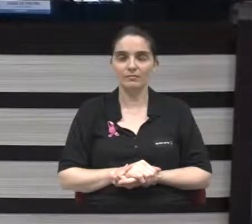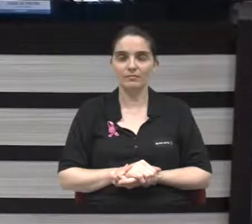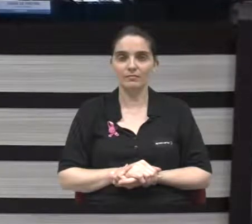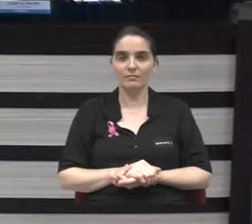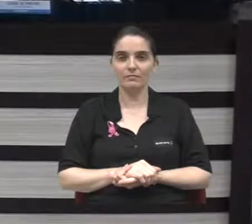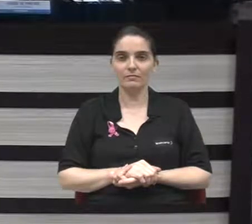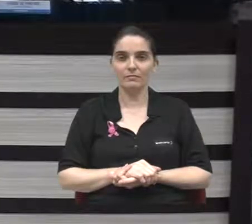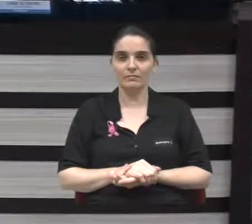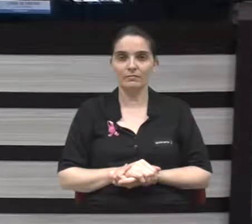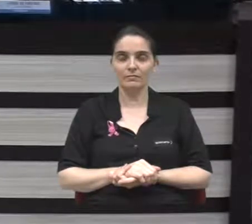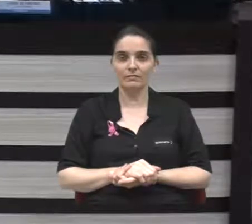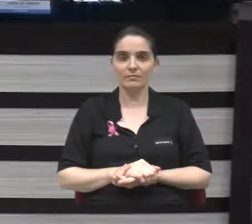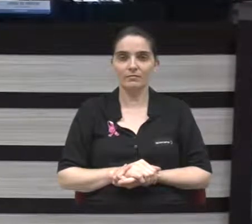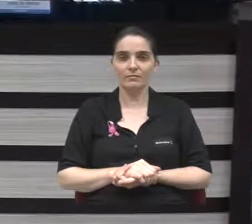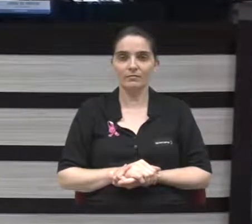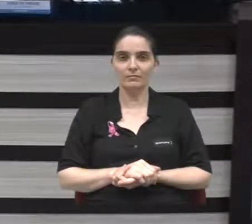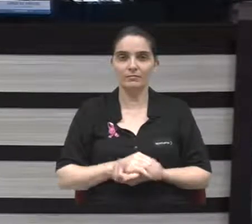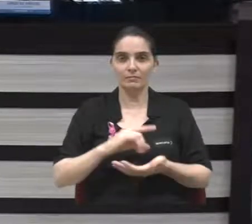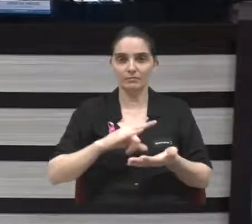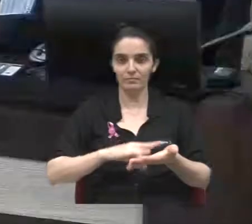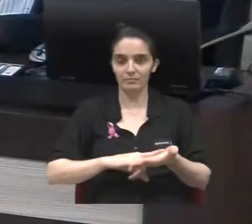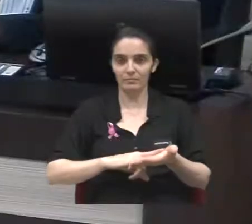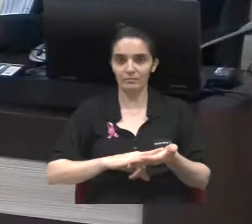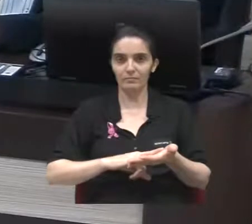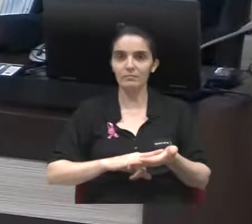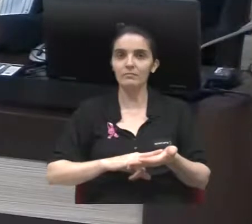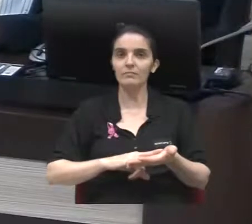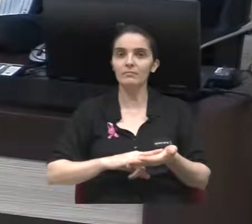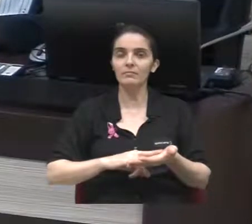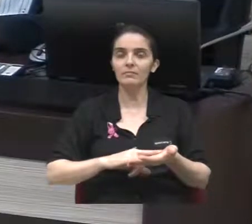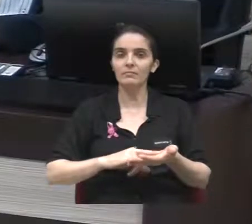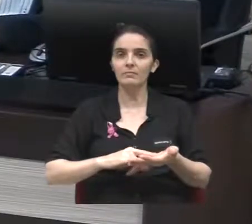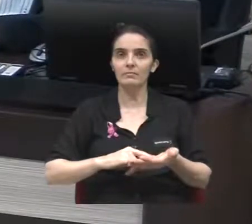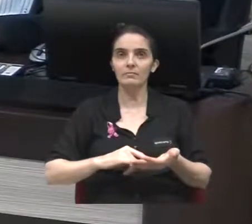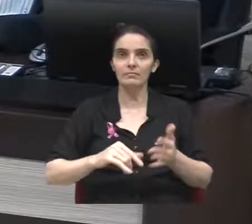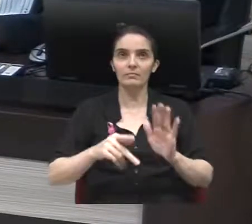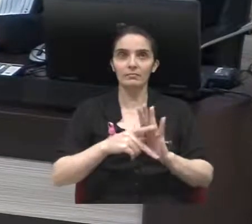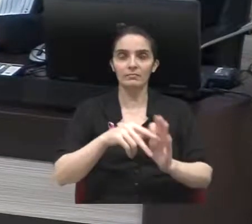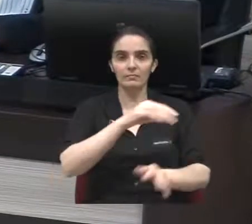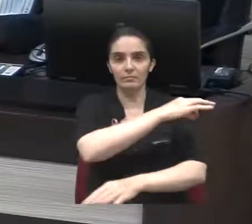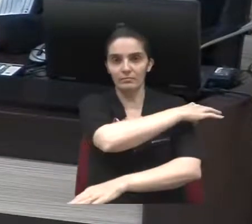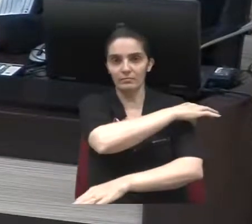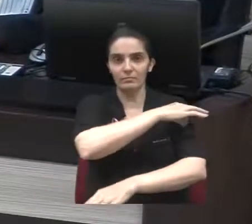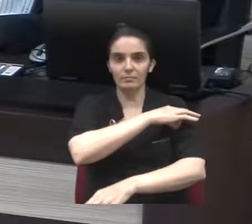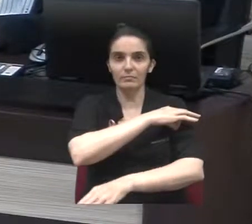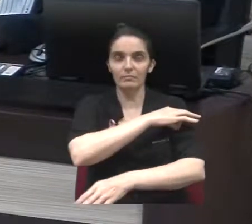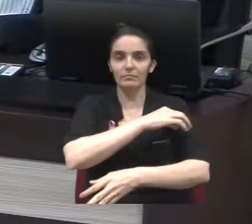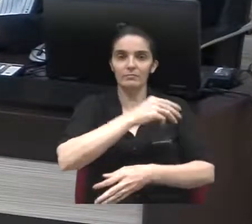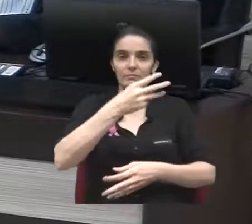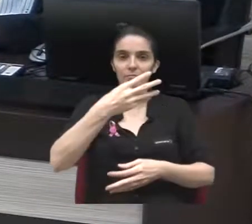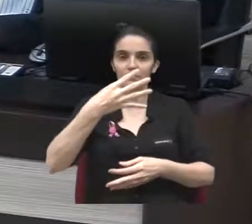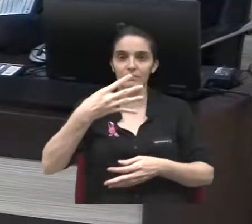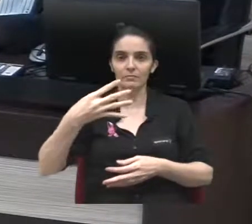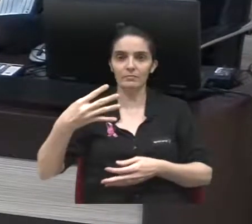Ofício da Prefeitura Municipal de Limeira, gabinete do prefeito. Ofício